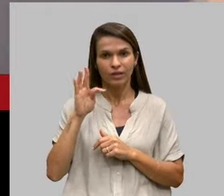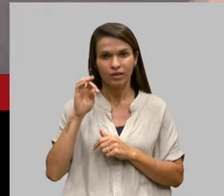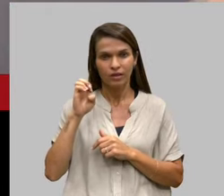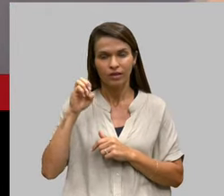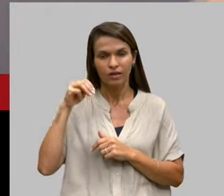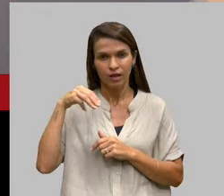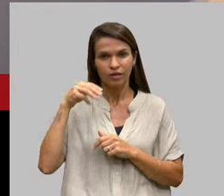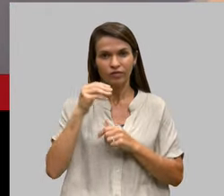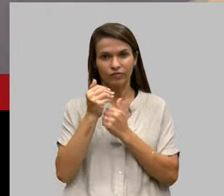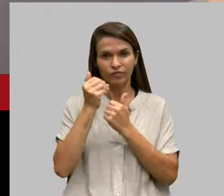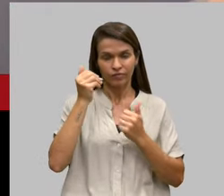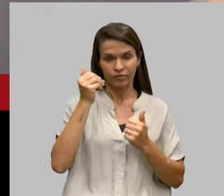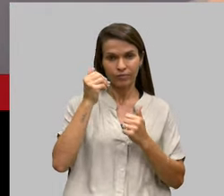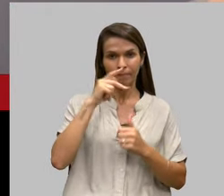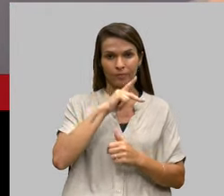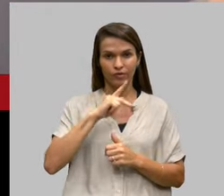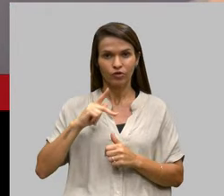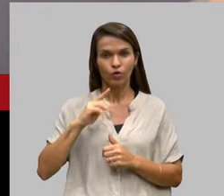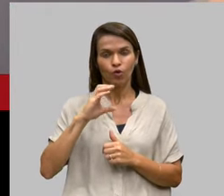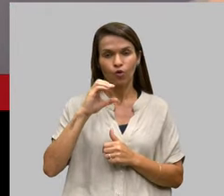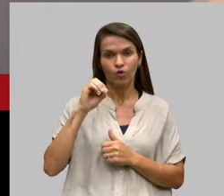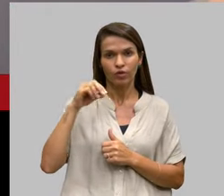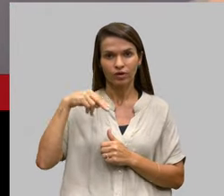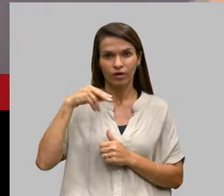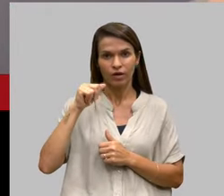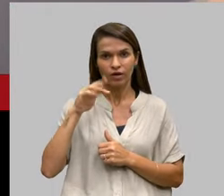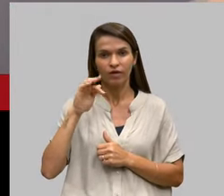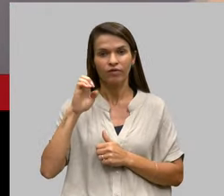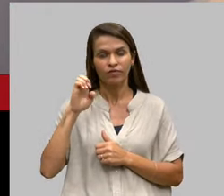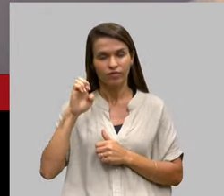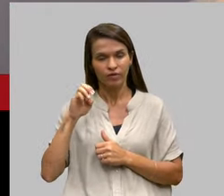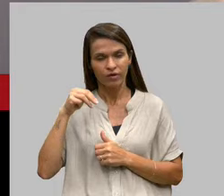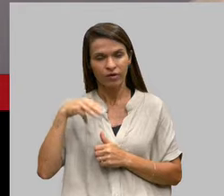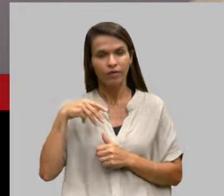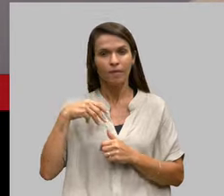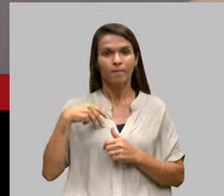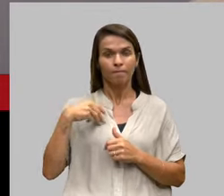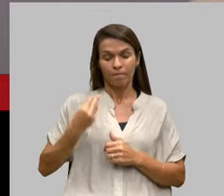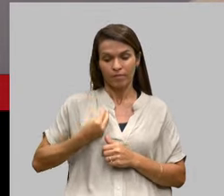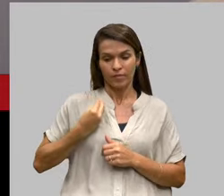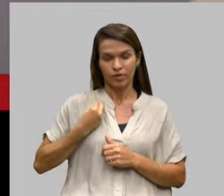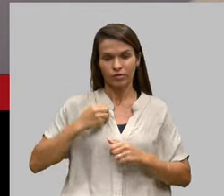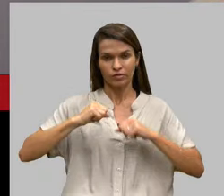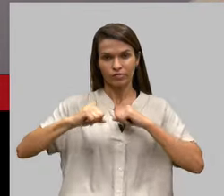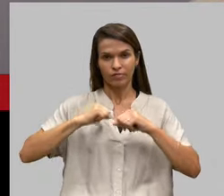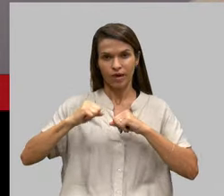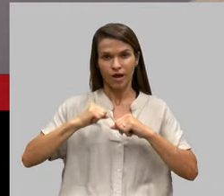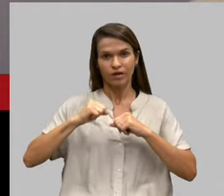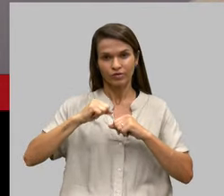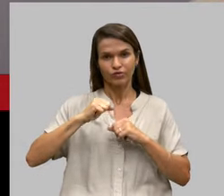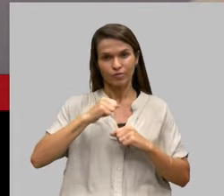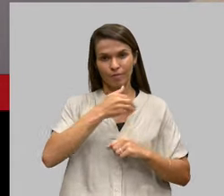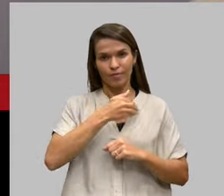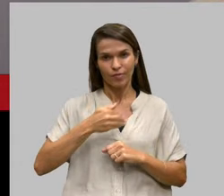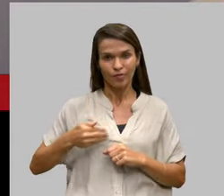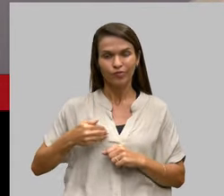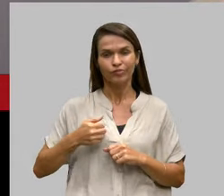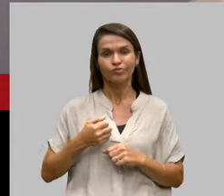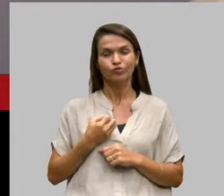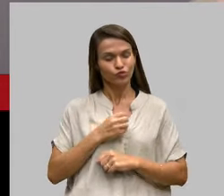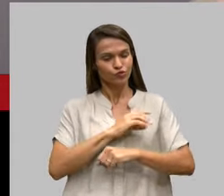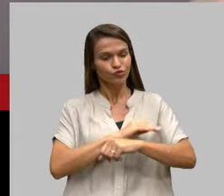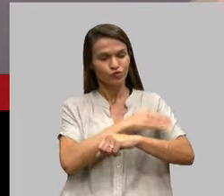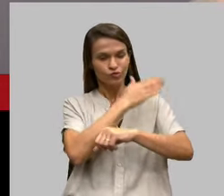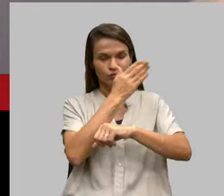vice-presidente do nosso con pré participando aqui também nesse debate público bom que tenhamos um dia eh bem proveitoso